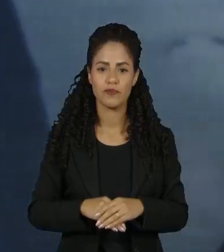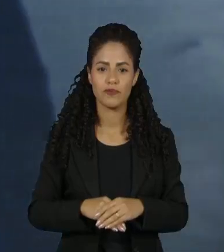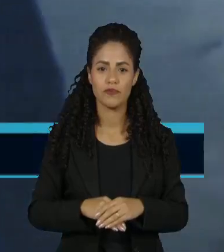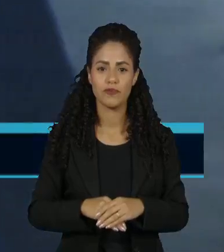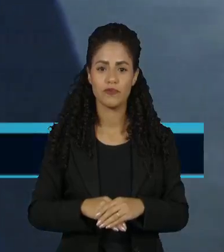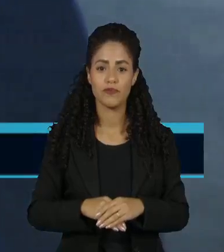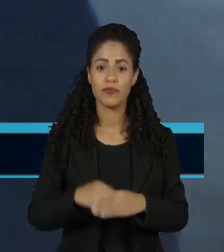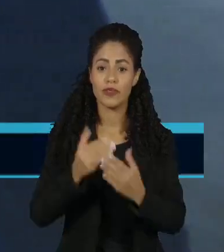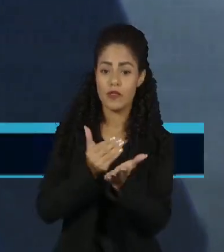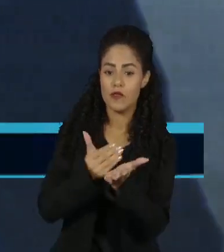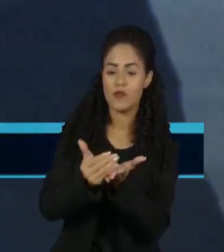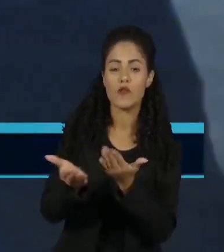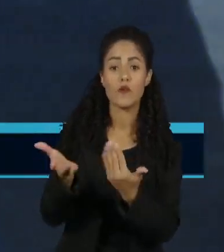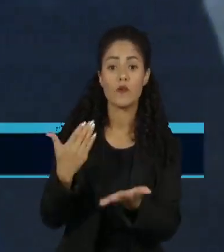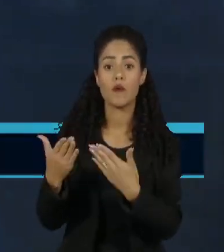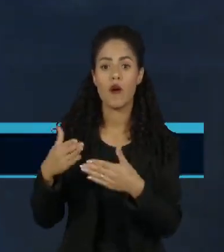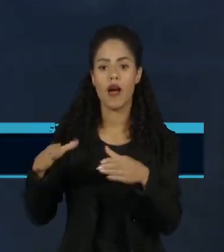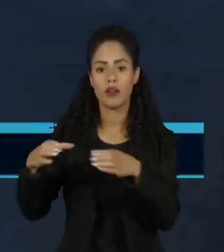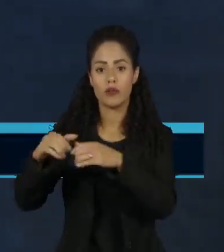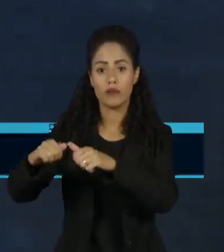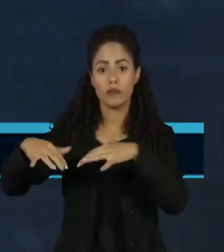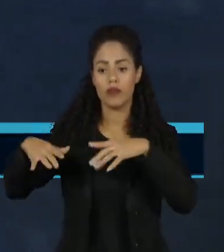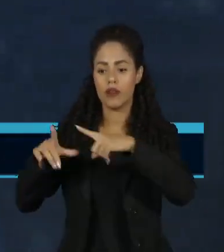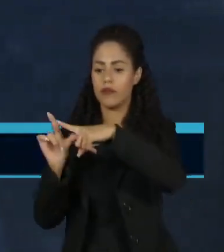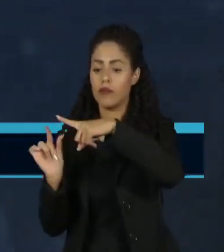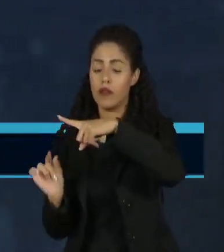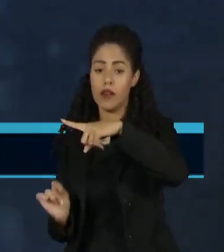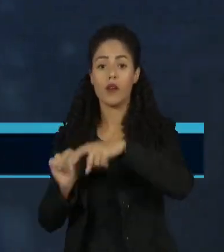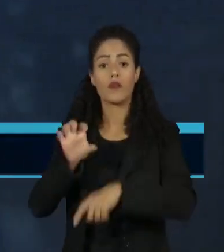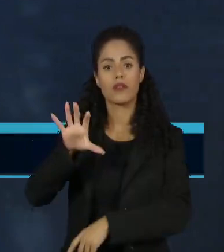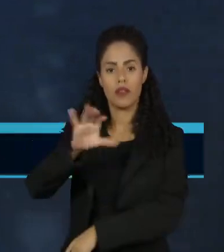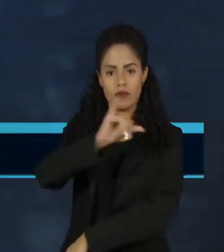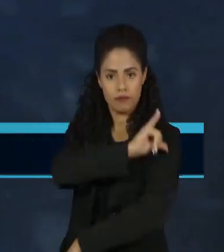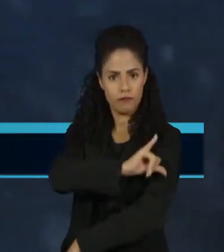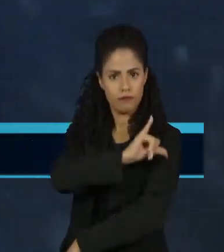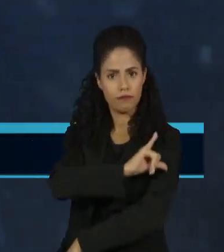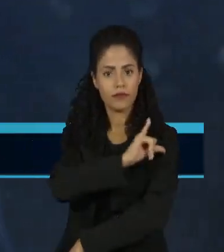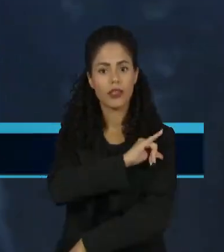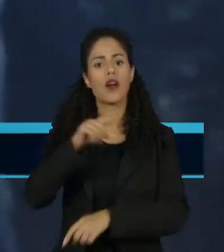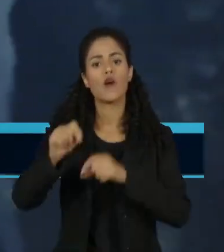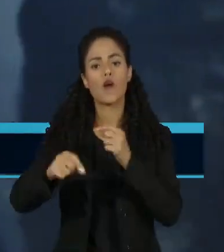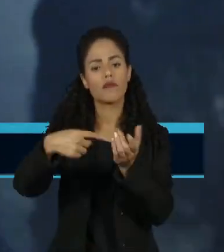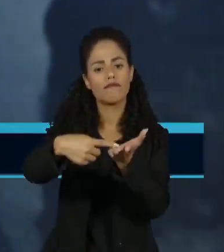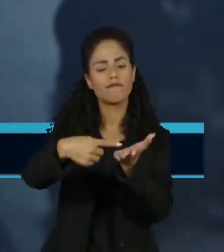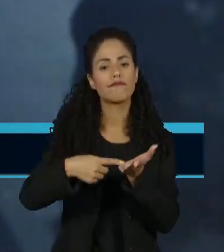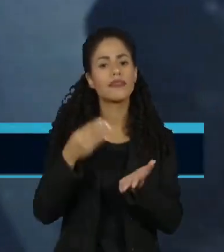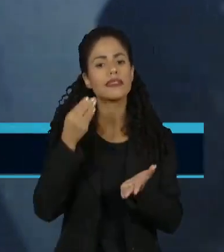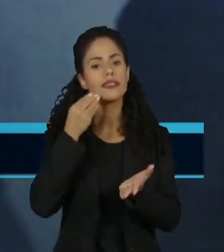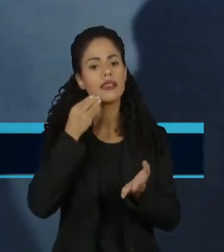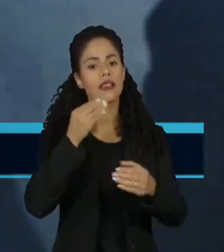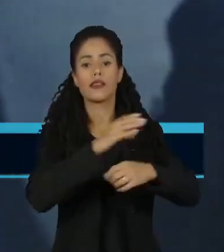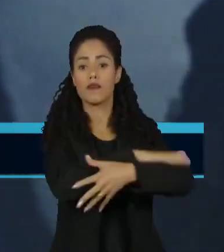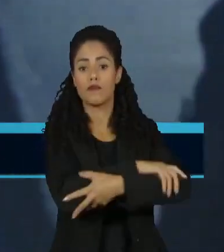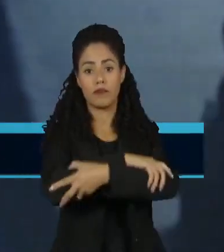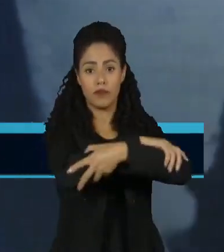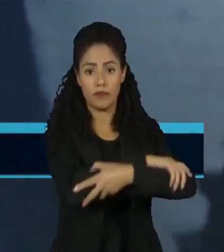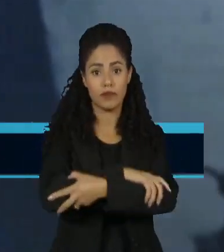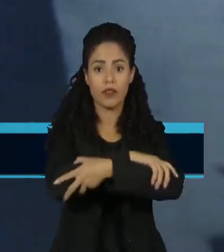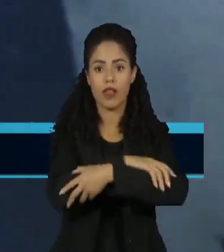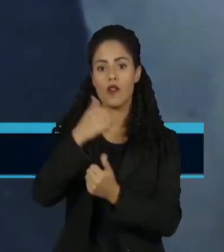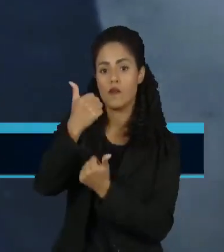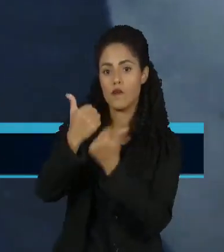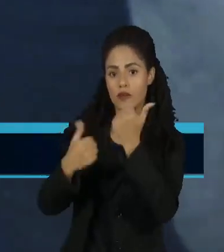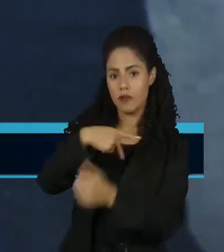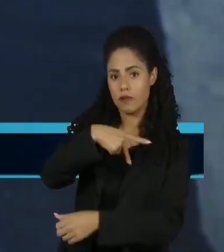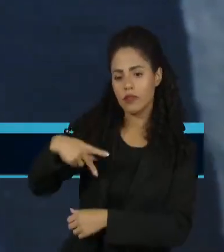Começou hoje a cúpula do Mercosul no Rio de Janeiro. Em meio a um impasse com a União Europeia, o vice-presidente da República, Geraldo